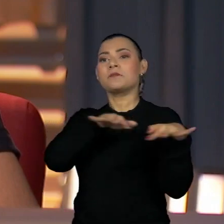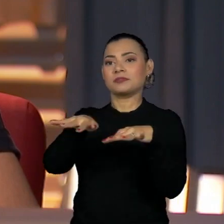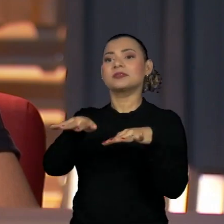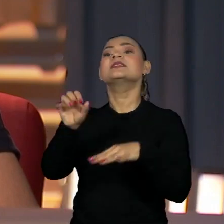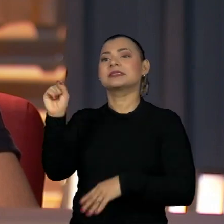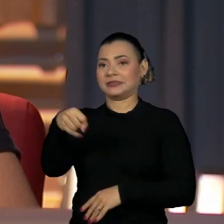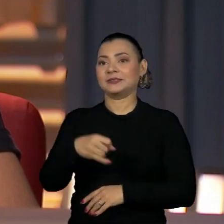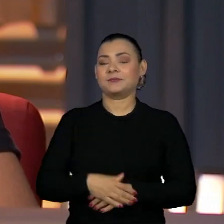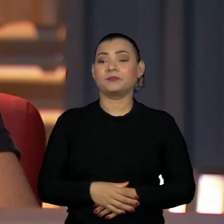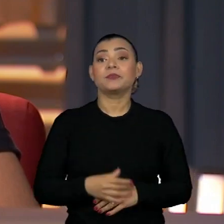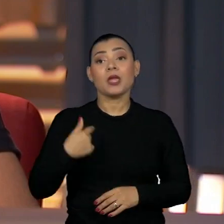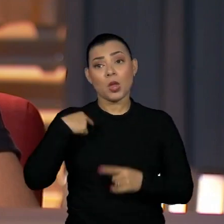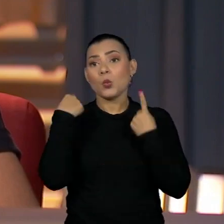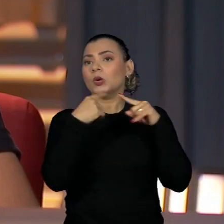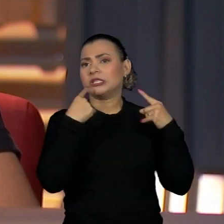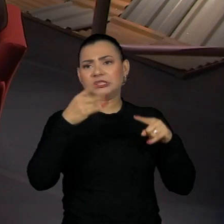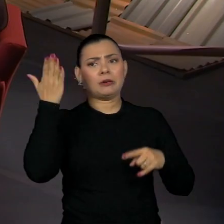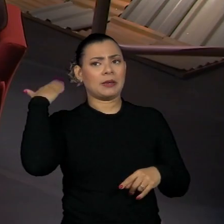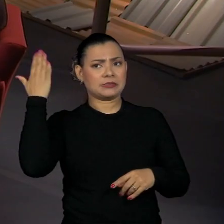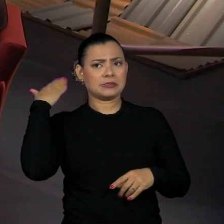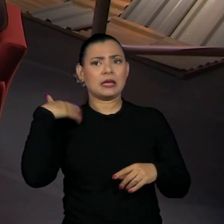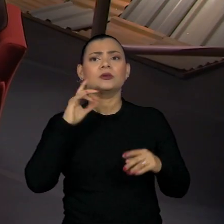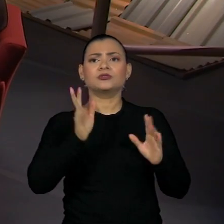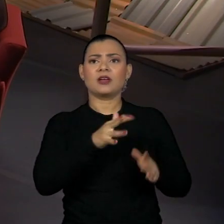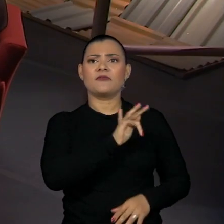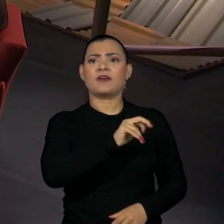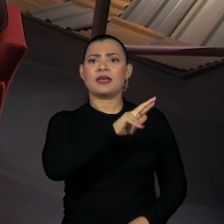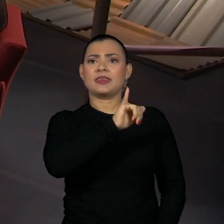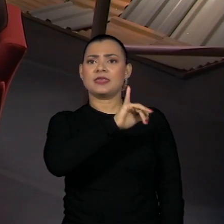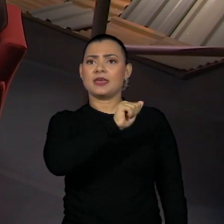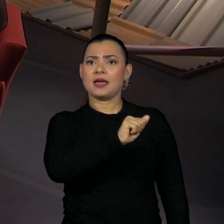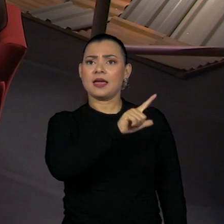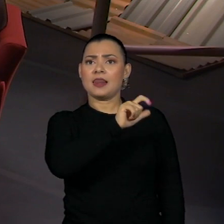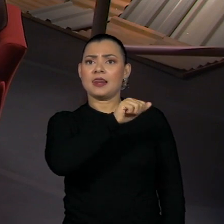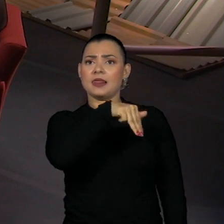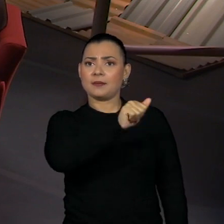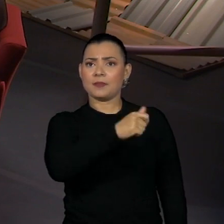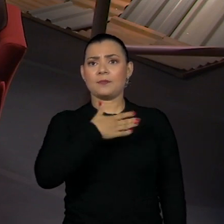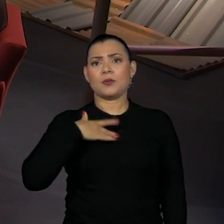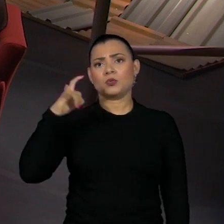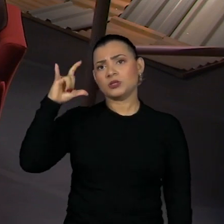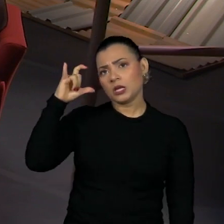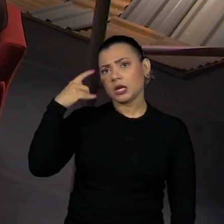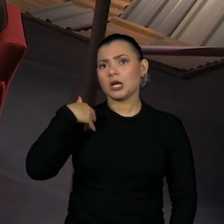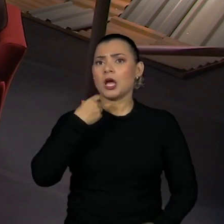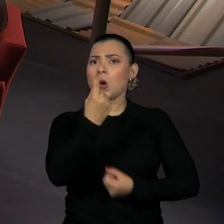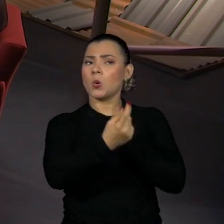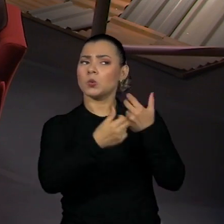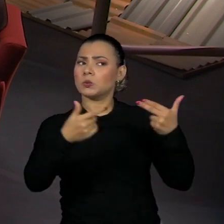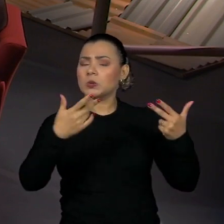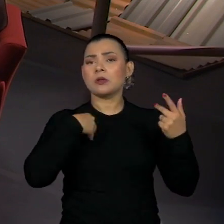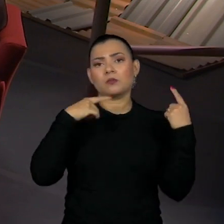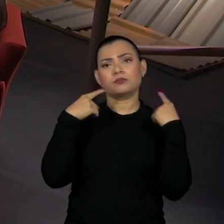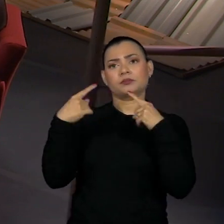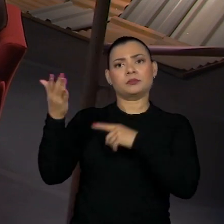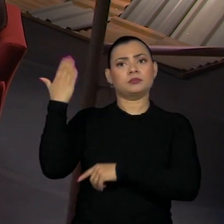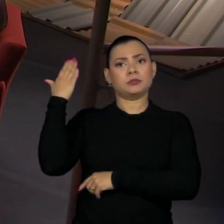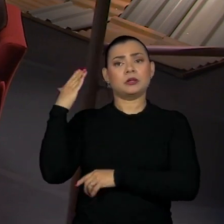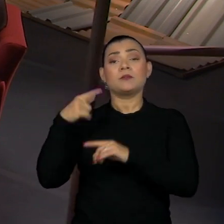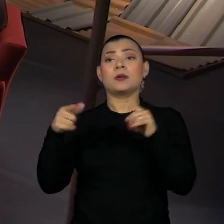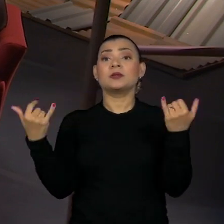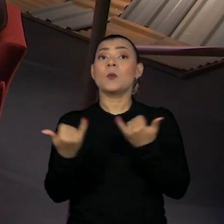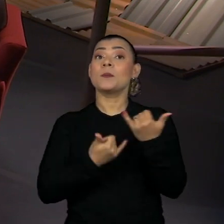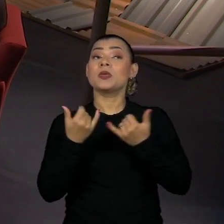Já critiquei muito a Faria Lima, inclusive no meu Instagram, tem alguns jornais, que, como eu bem disse